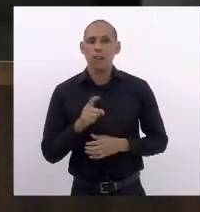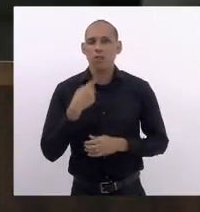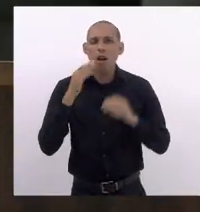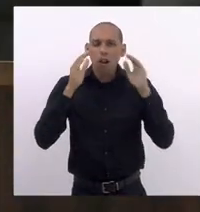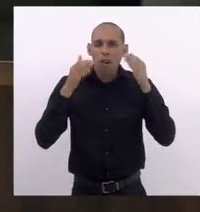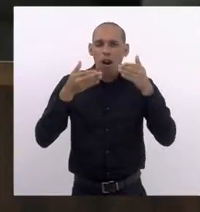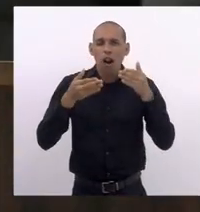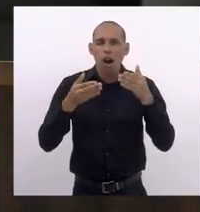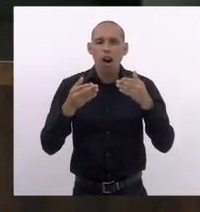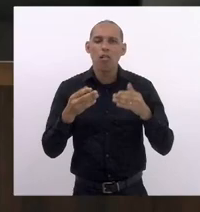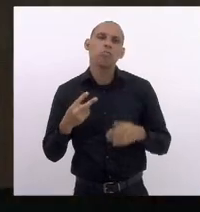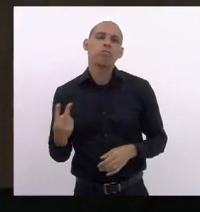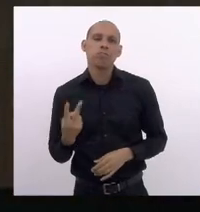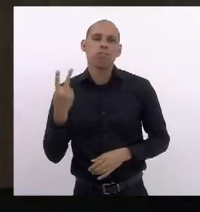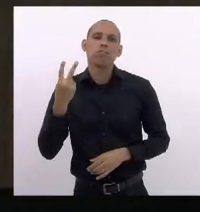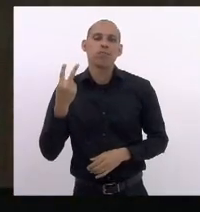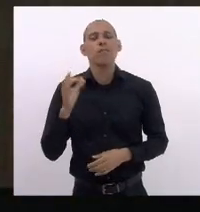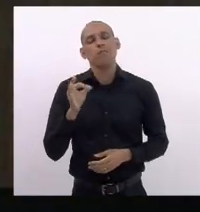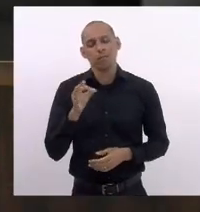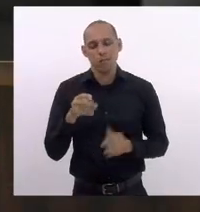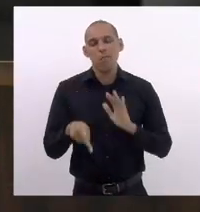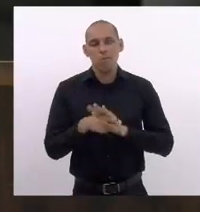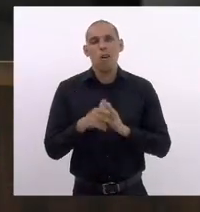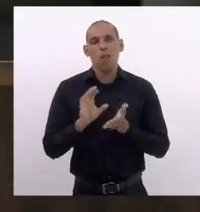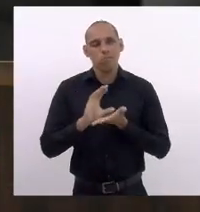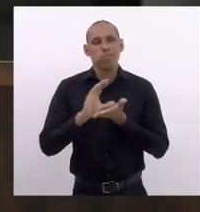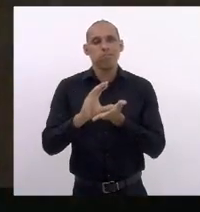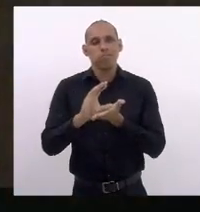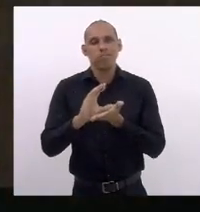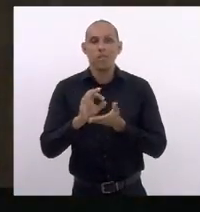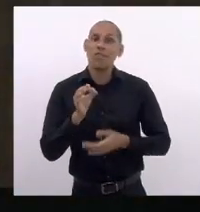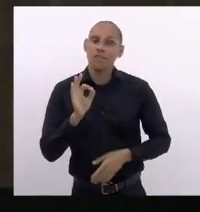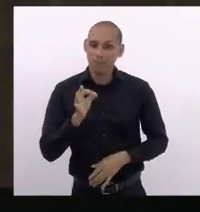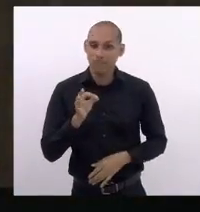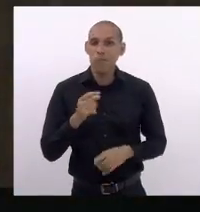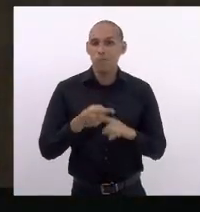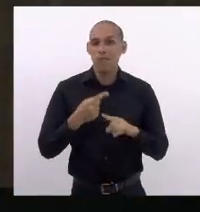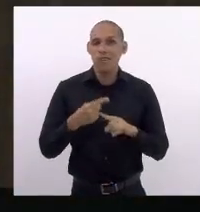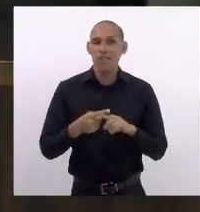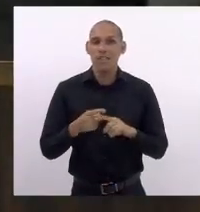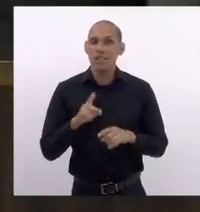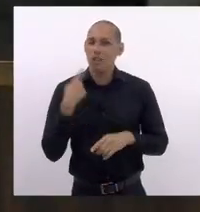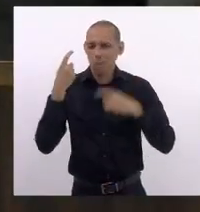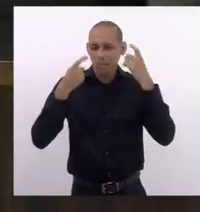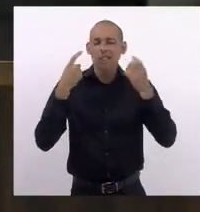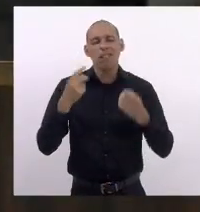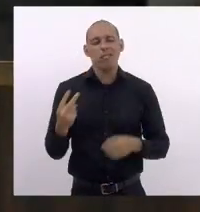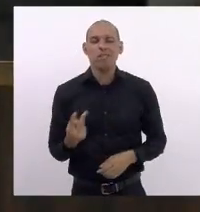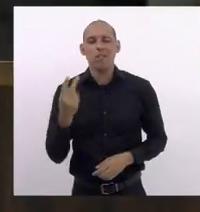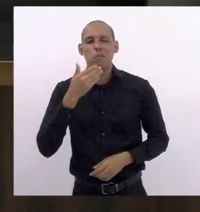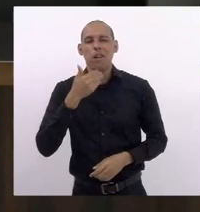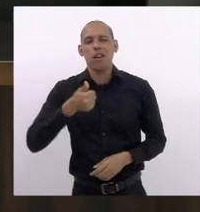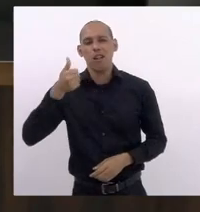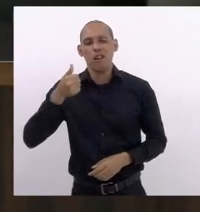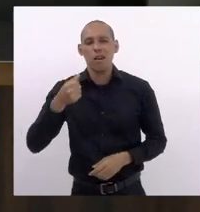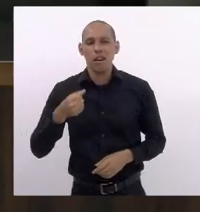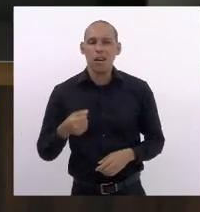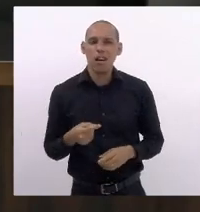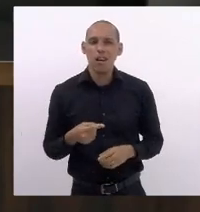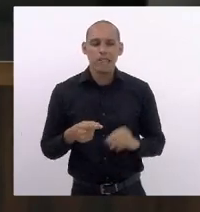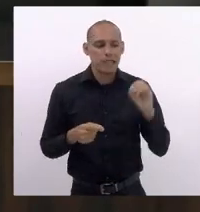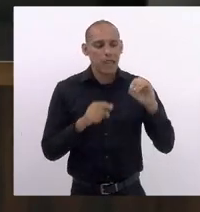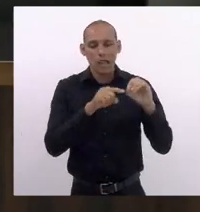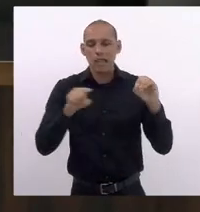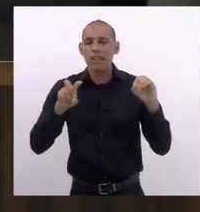no valor... Ou focar no valor do empréstimo. Entendeu? Porque a nossa preocupação... Focar no valor é melhor do que... É de 0